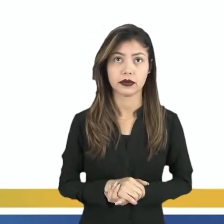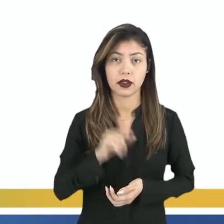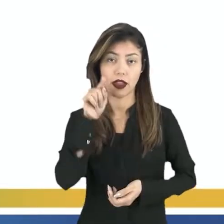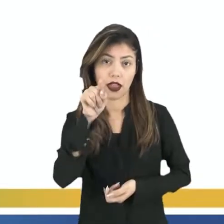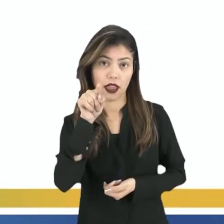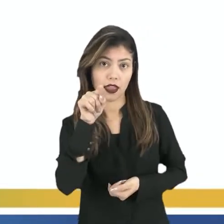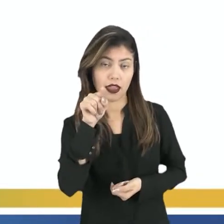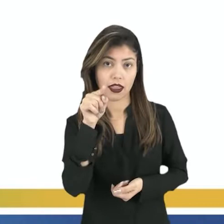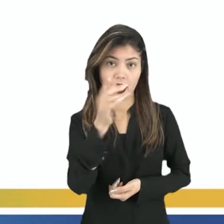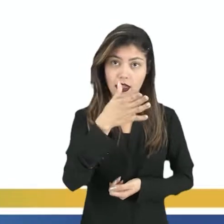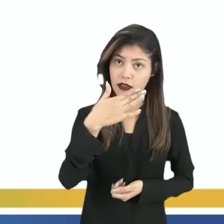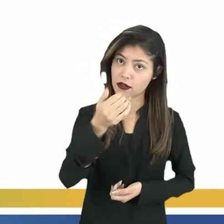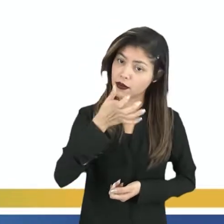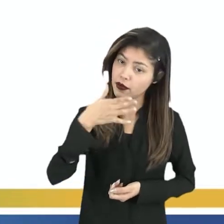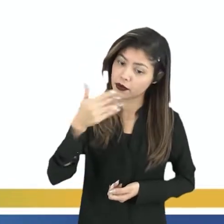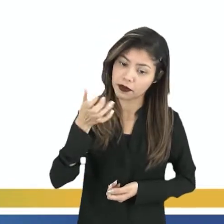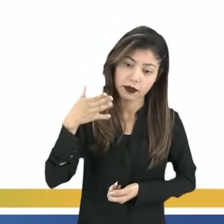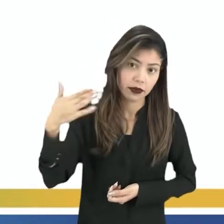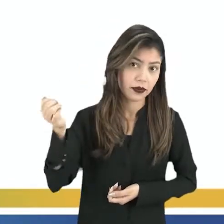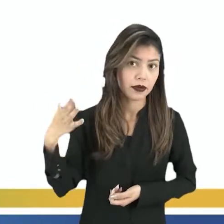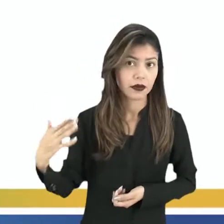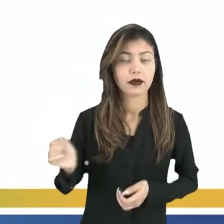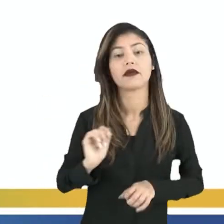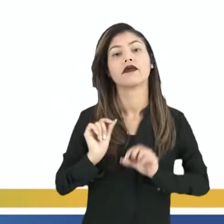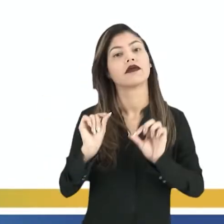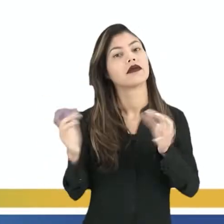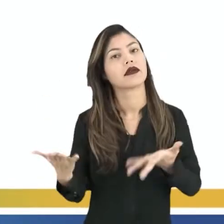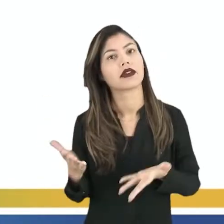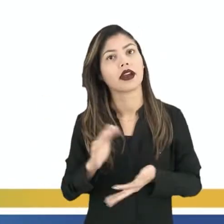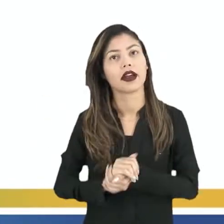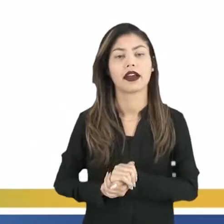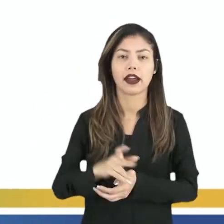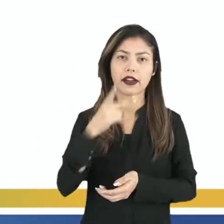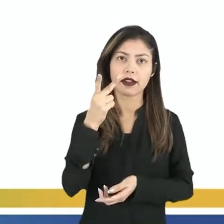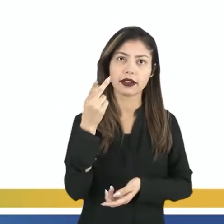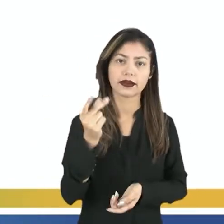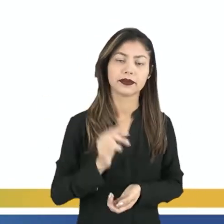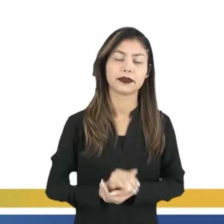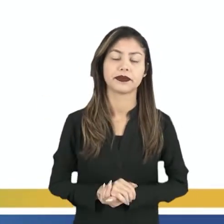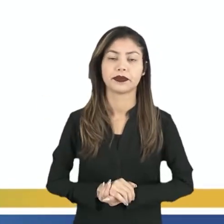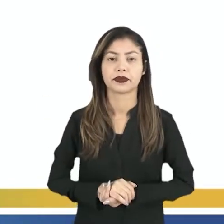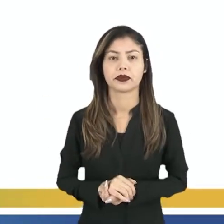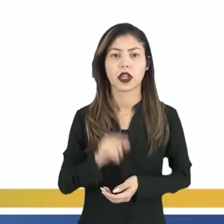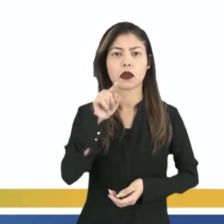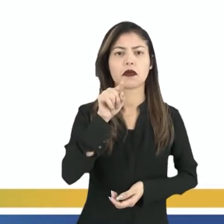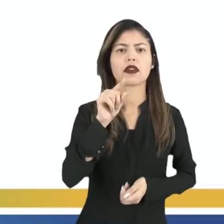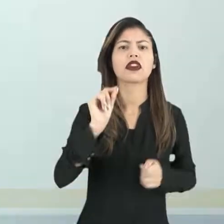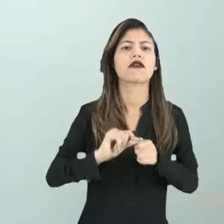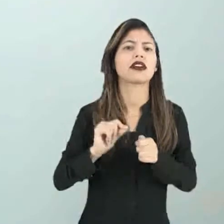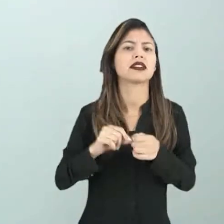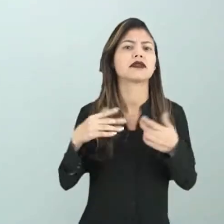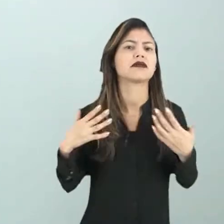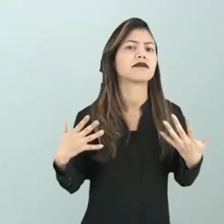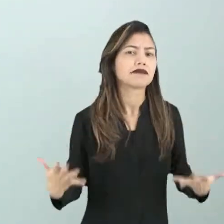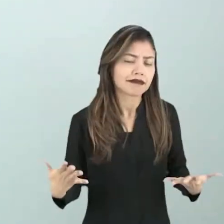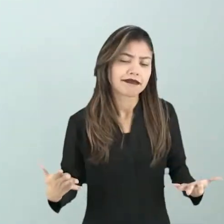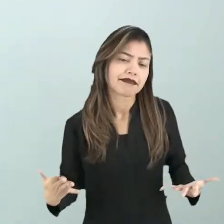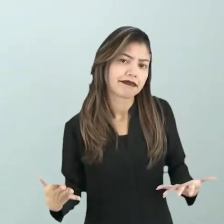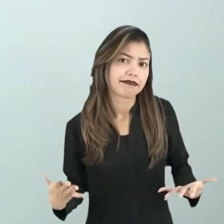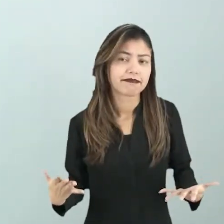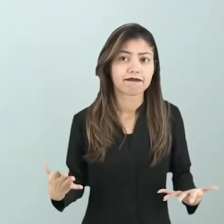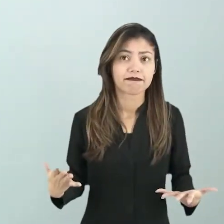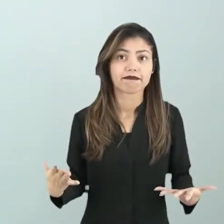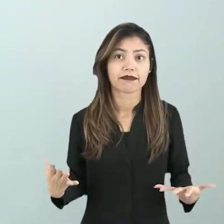Ele está nadando, ok? And you, what are you doing? E vocês, o que vocês estão